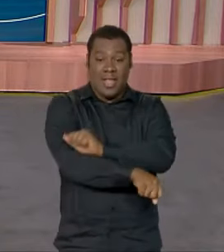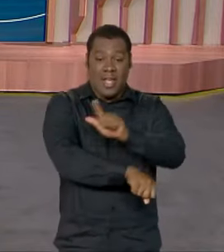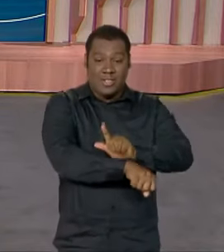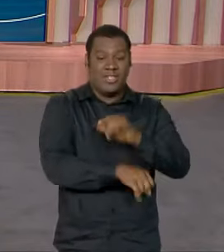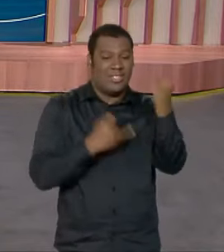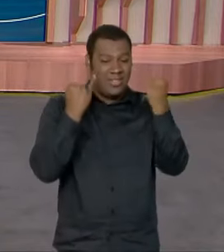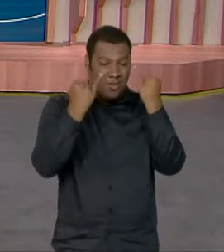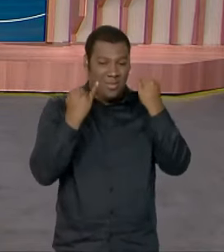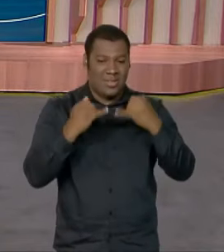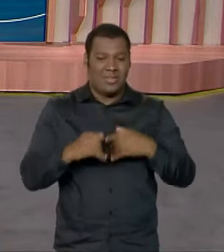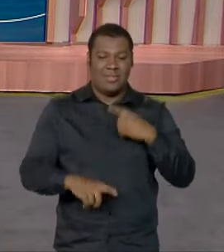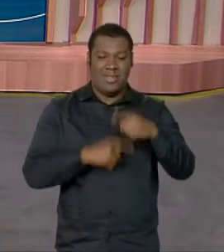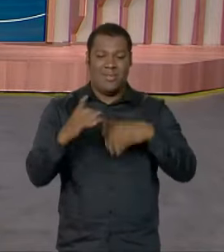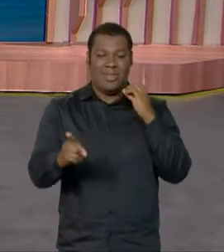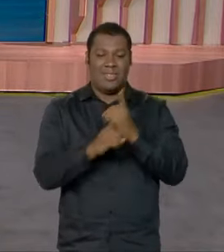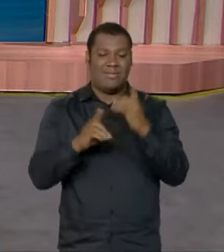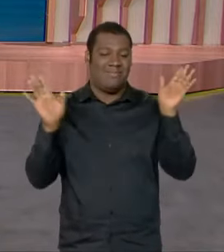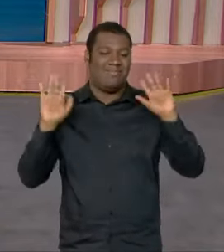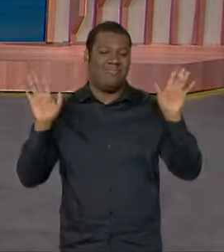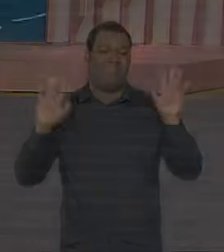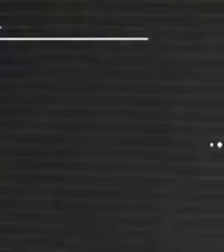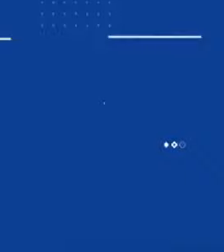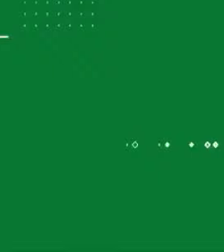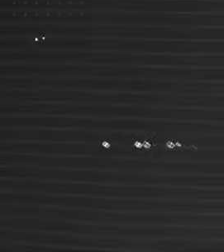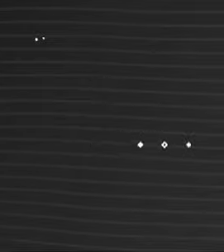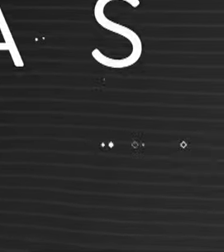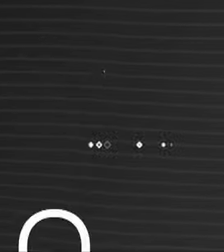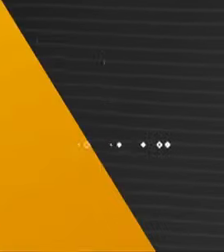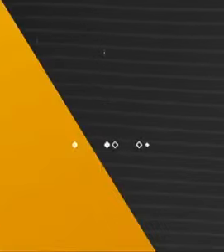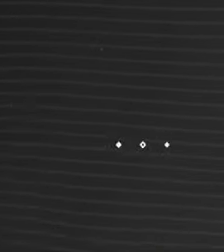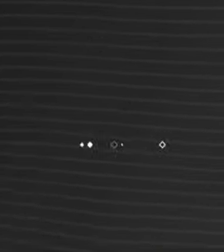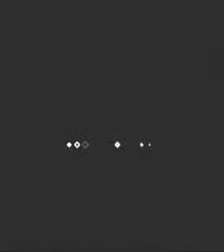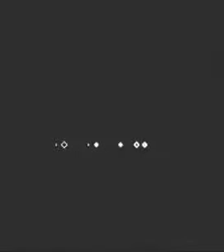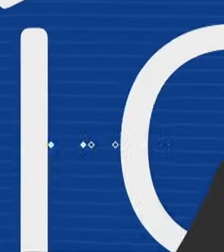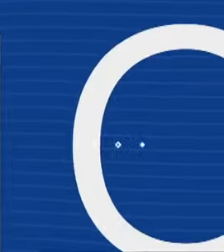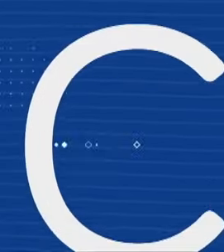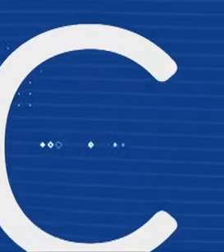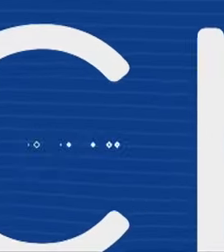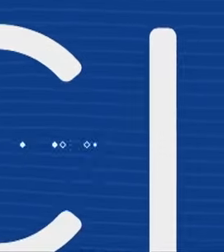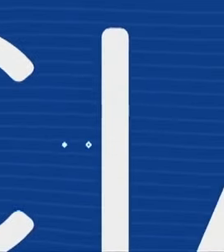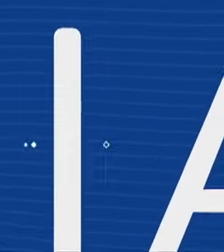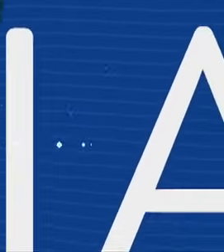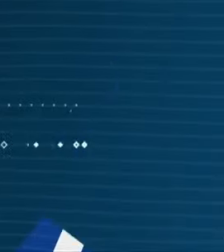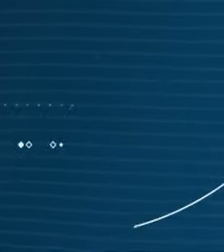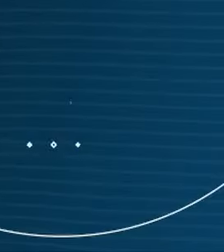de notícias. Até a próxima. Tchau.